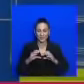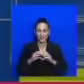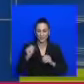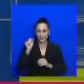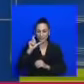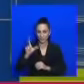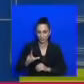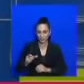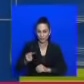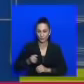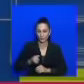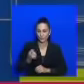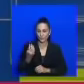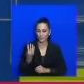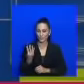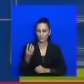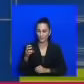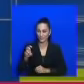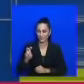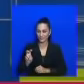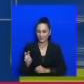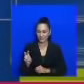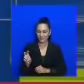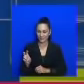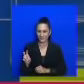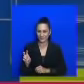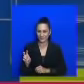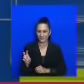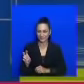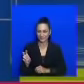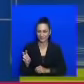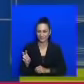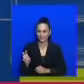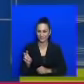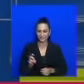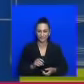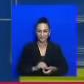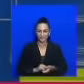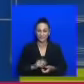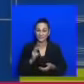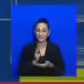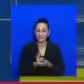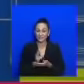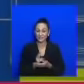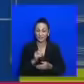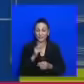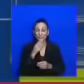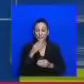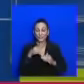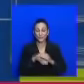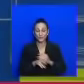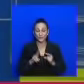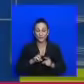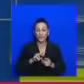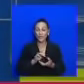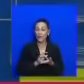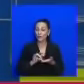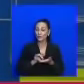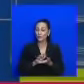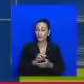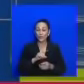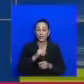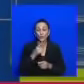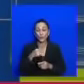Bola azul, número 45. Azul, 45. Na sequência tem Time Mania, tem Loto Fácil.